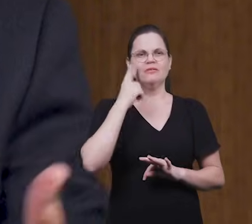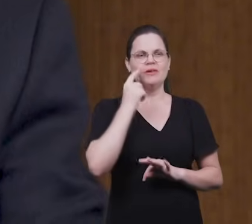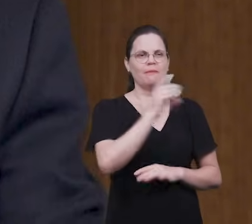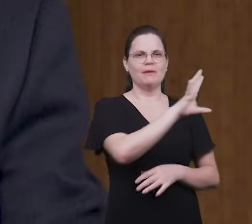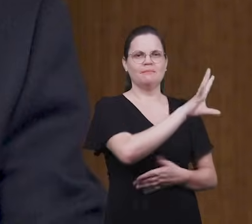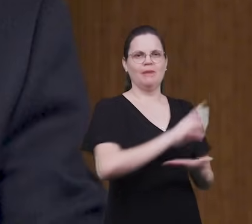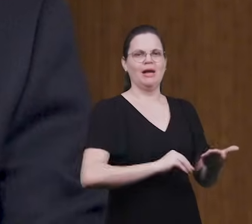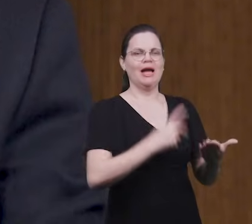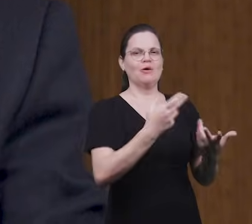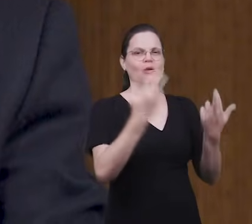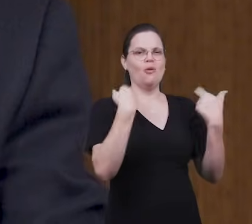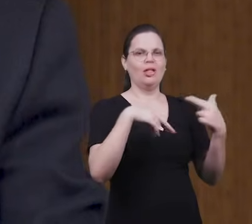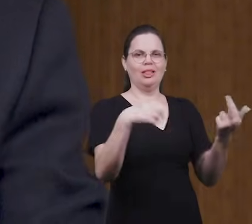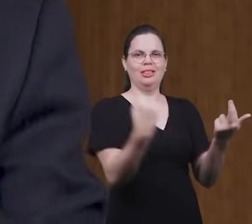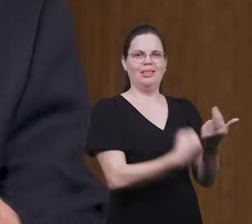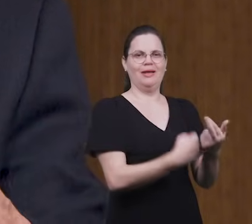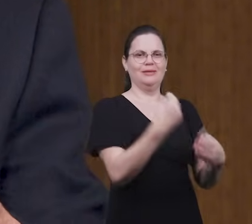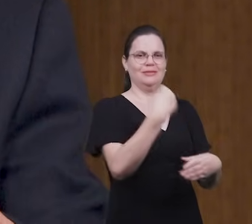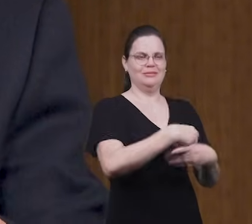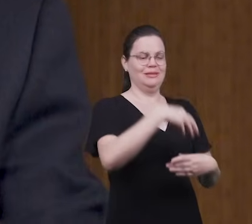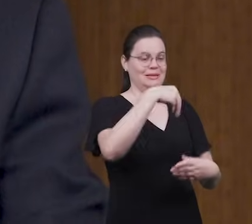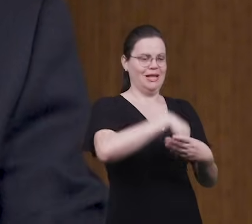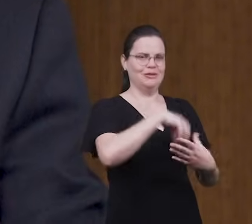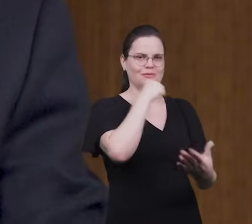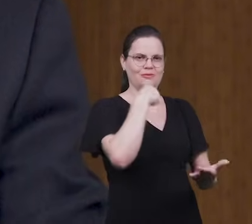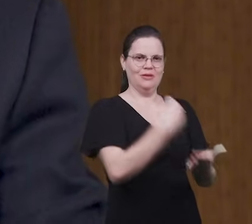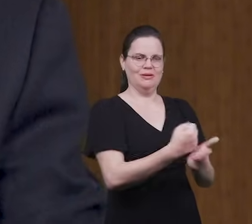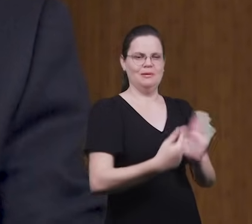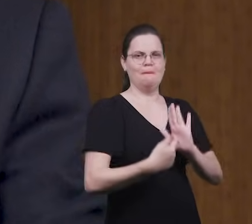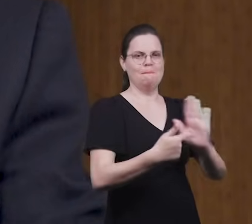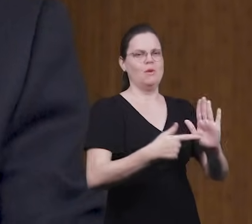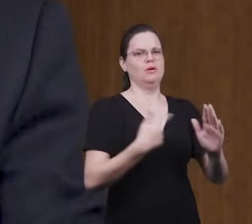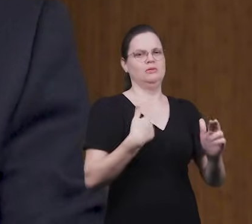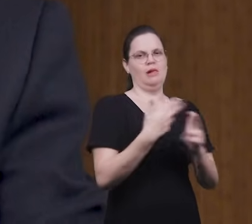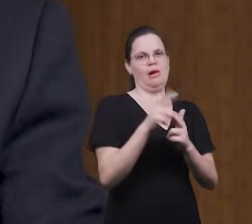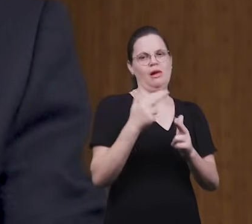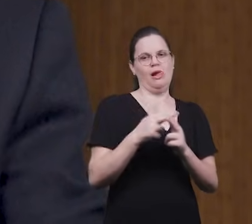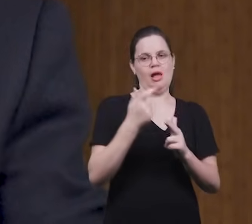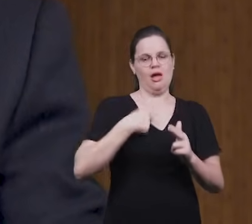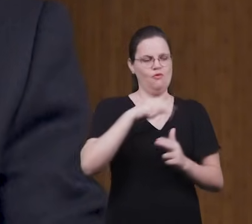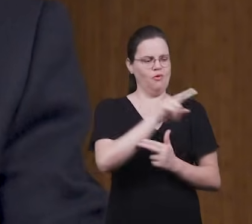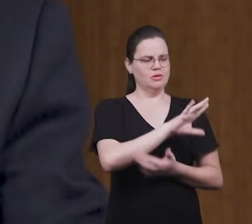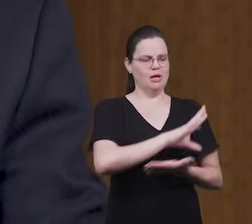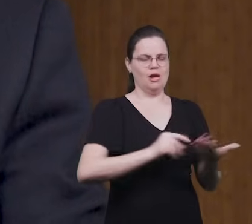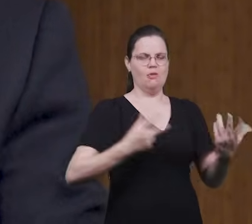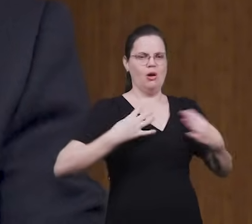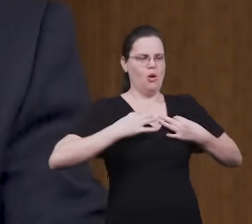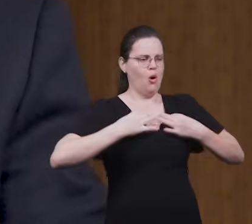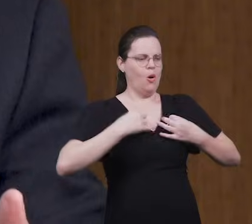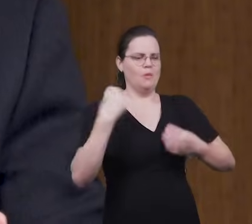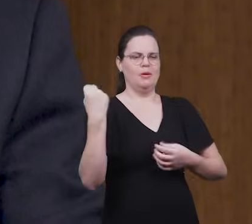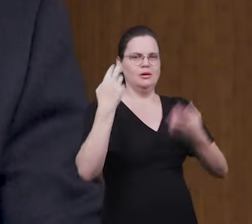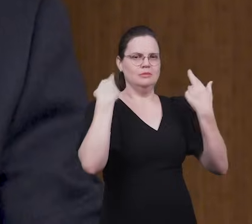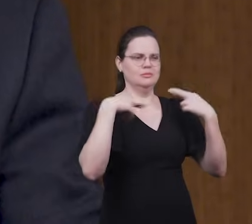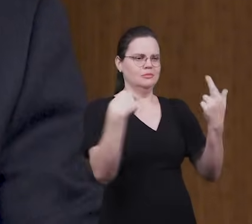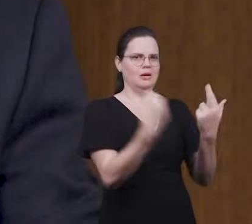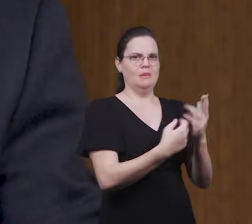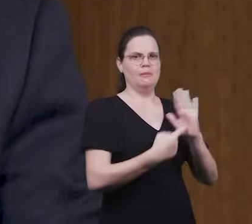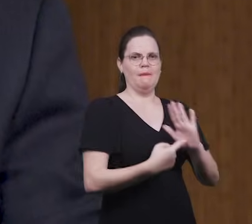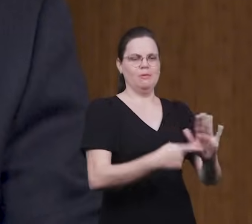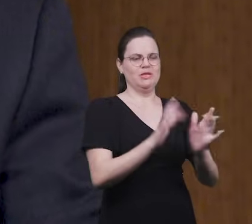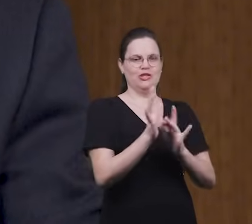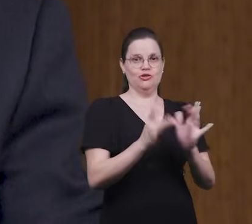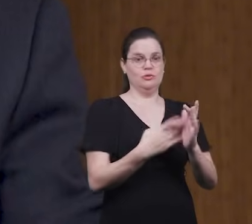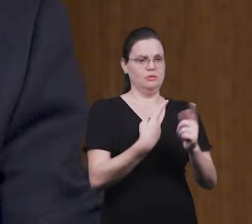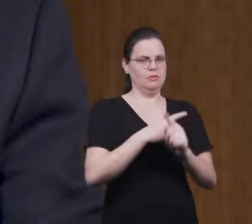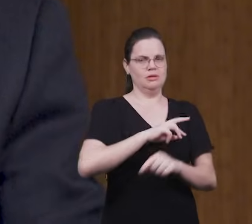do Velho Testamento, mas de uma forma aparente, ou seja, uma forma de mostrar, aparentemente, que Jesus não estava vivo.